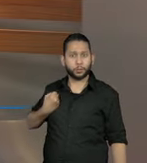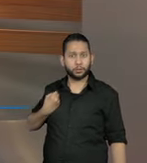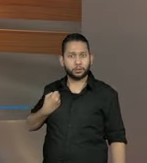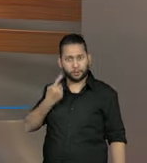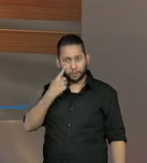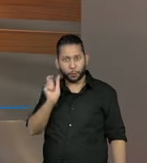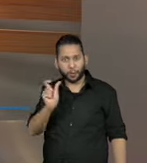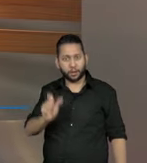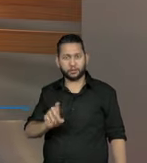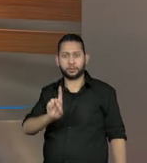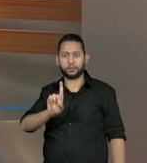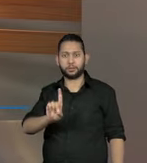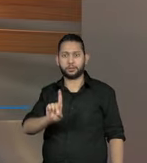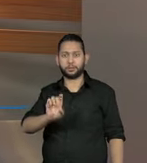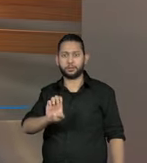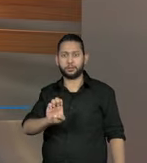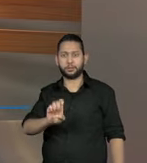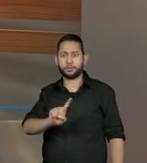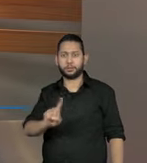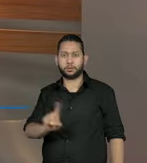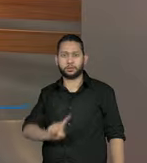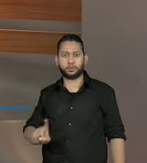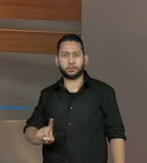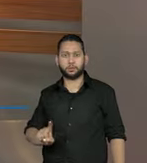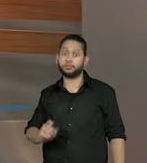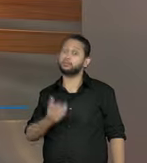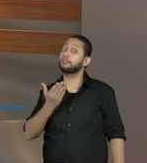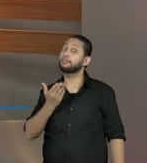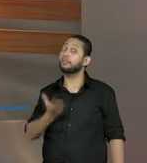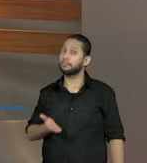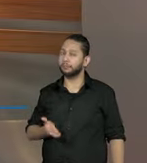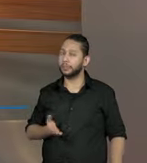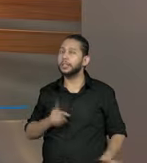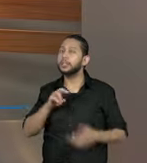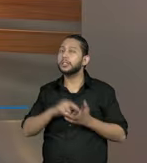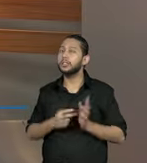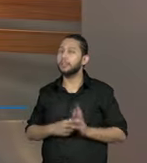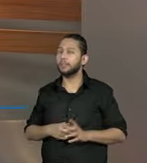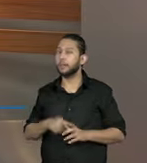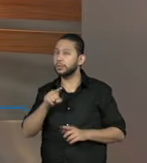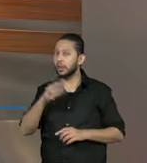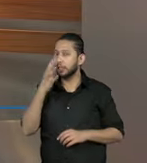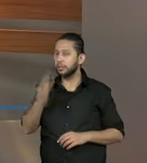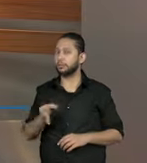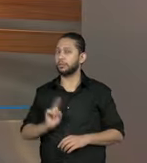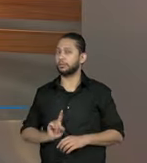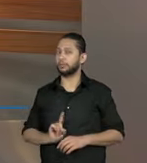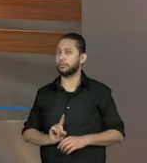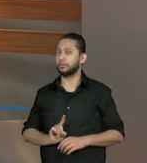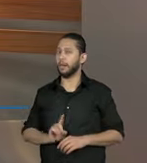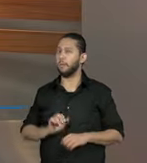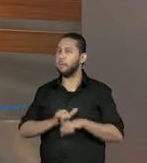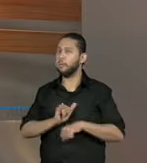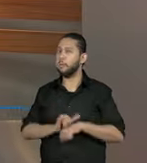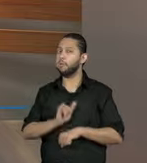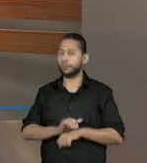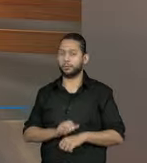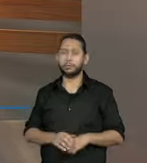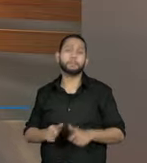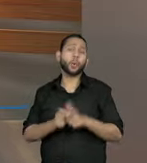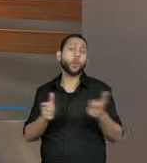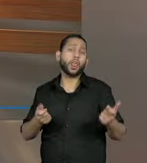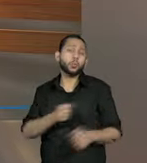está escrito 10. E isso também é uma pegadinha. Isso é um... Normalmente o aluno, de um modo